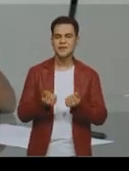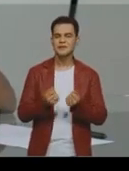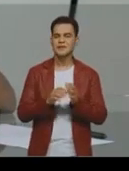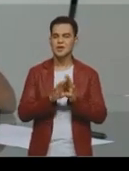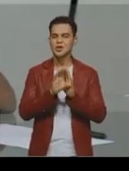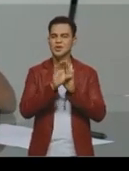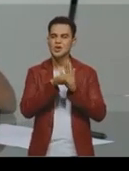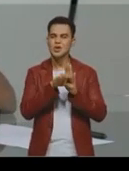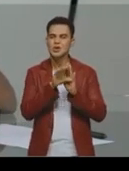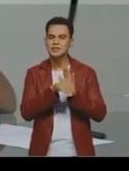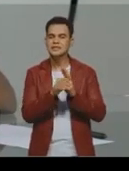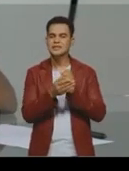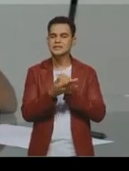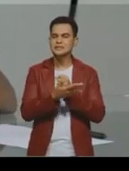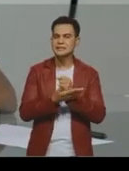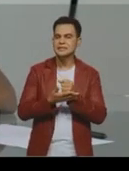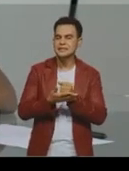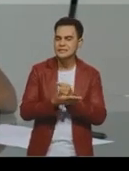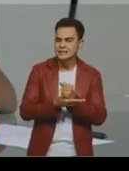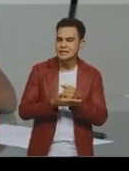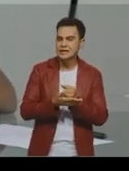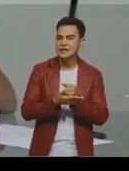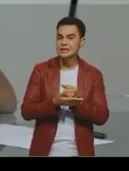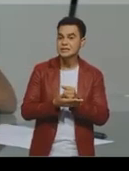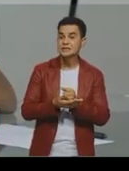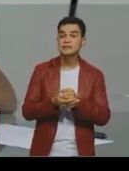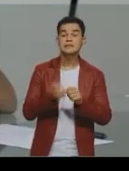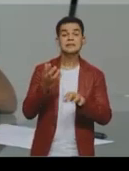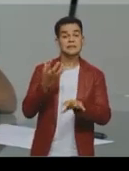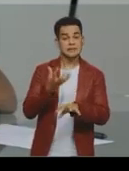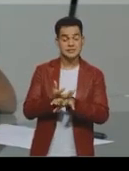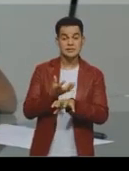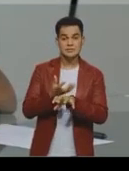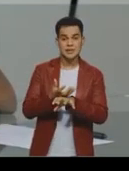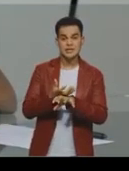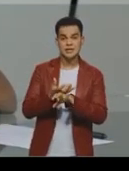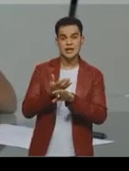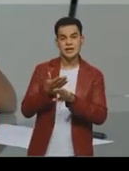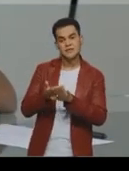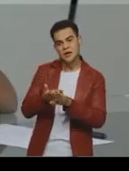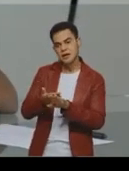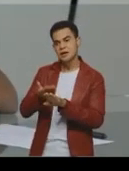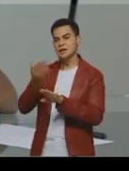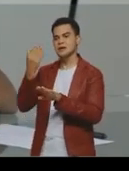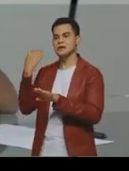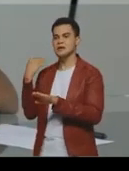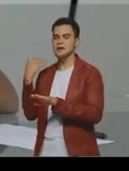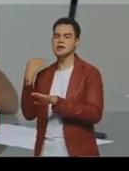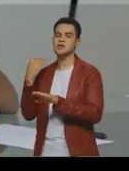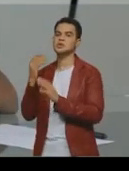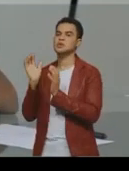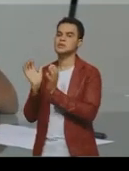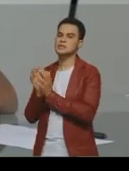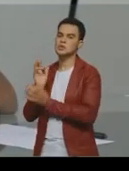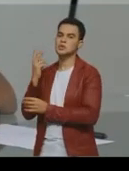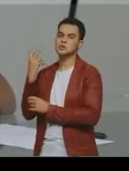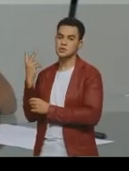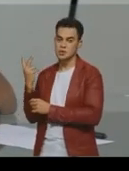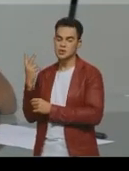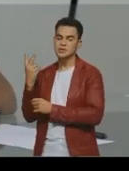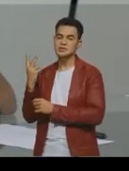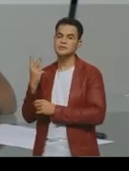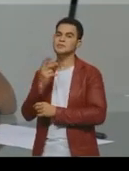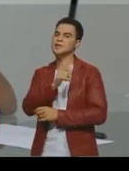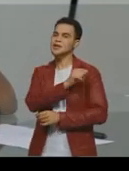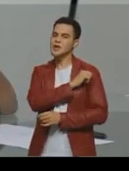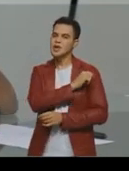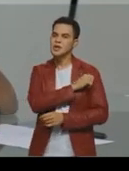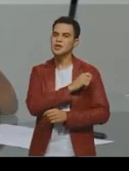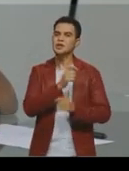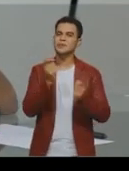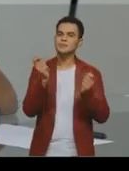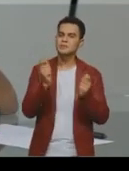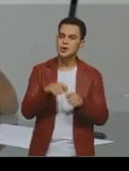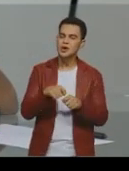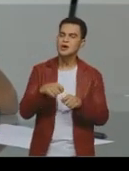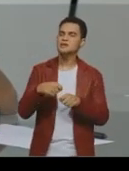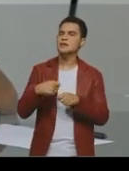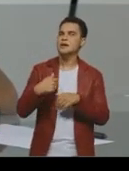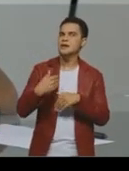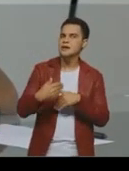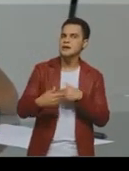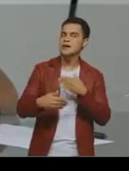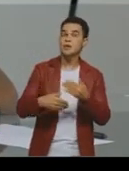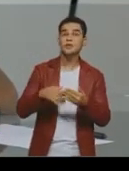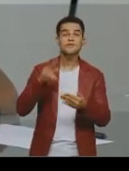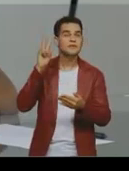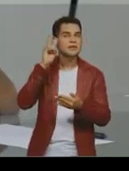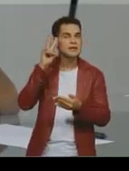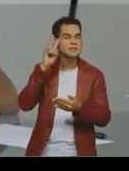conceitos iniciais e também, já que essa matéria foi tratada no Enem do ciclo 2, então para o aluno, para que ele possa, né, quando eles forem rever essas